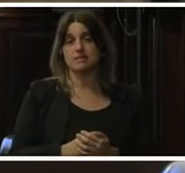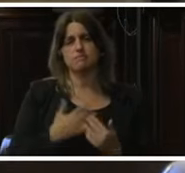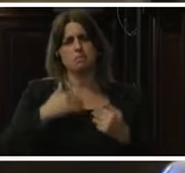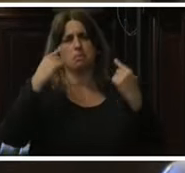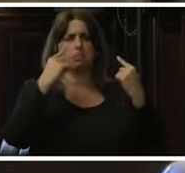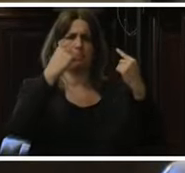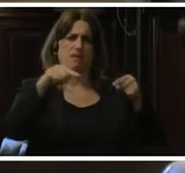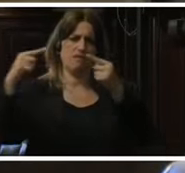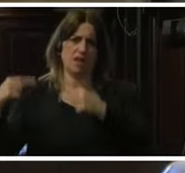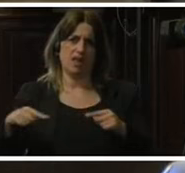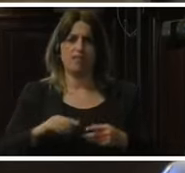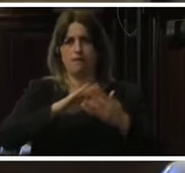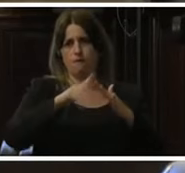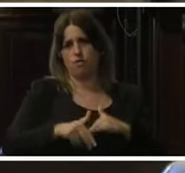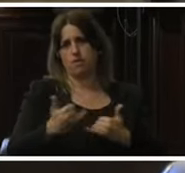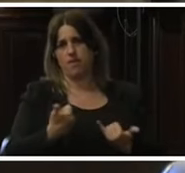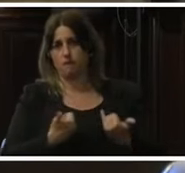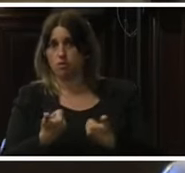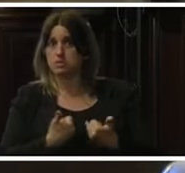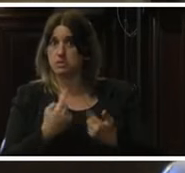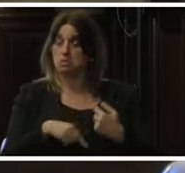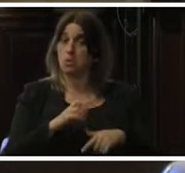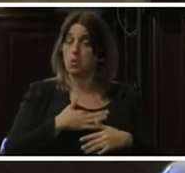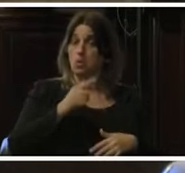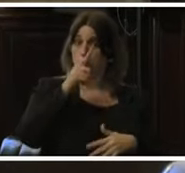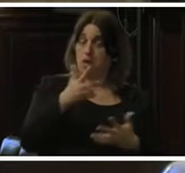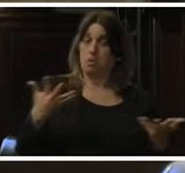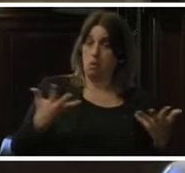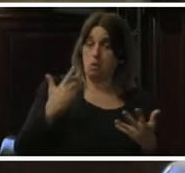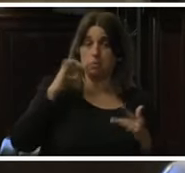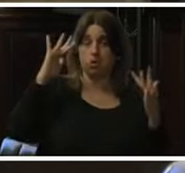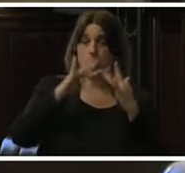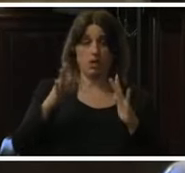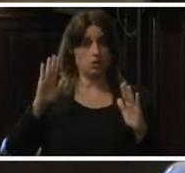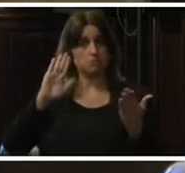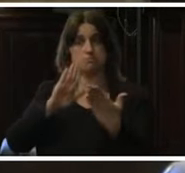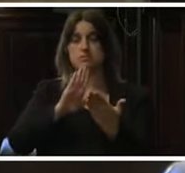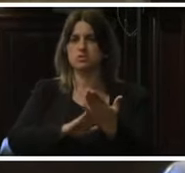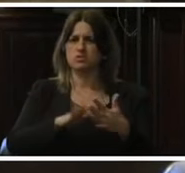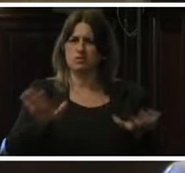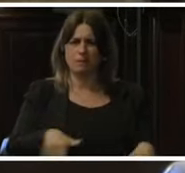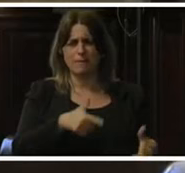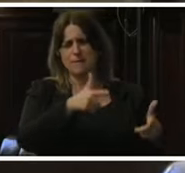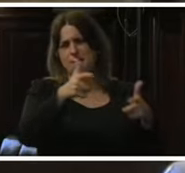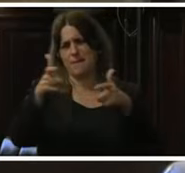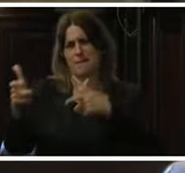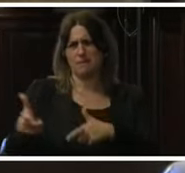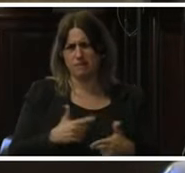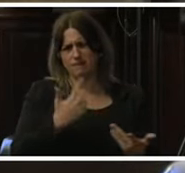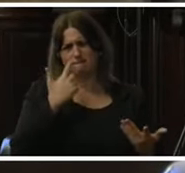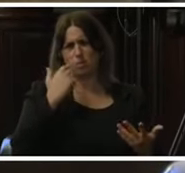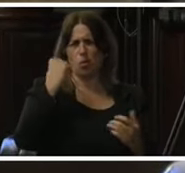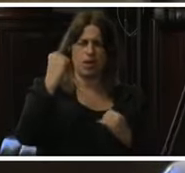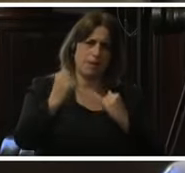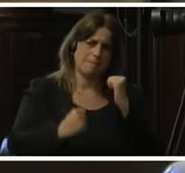diferentes pontos de informação nunca tão direta como esta que estamos tendo aqui na sala das massacres das crimes que